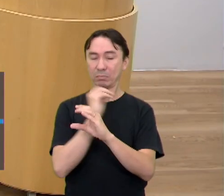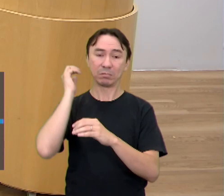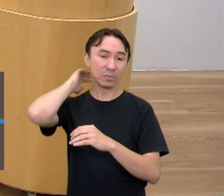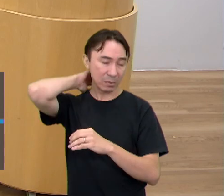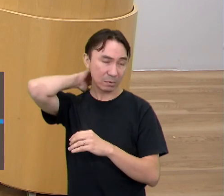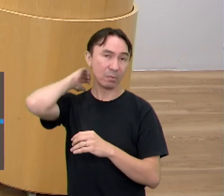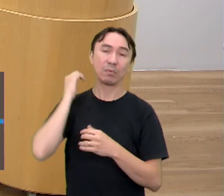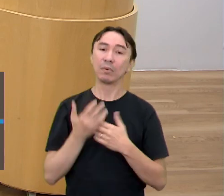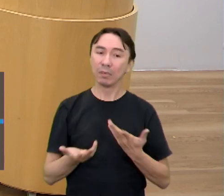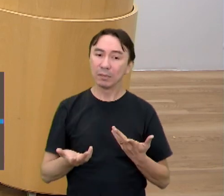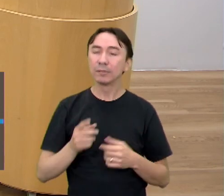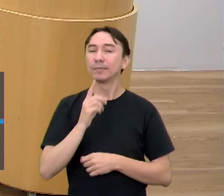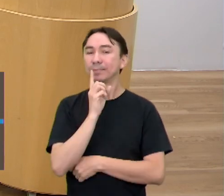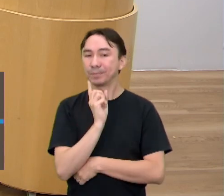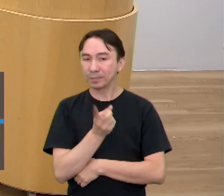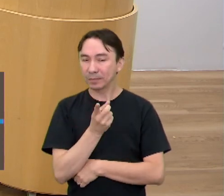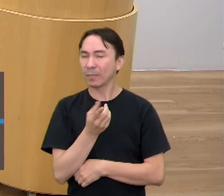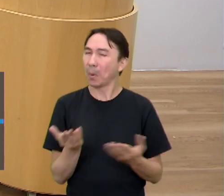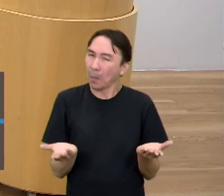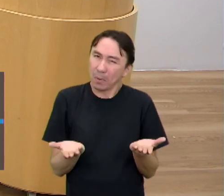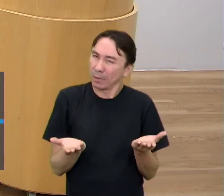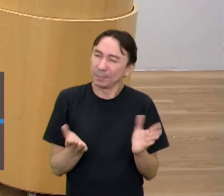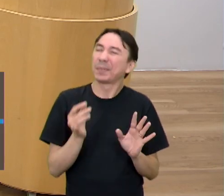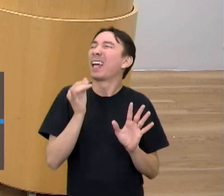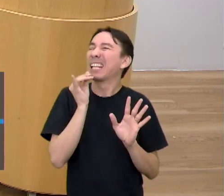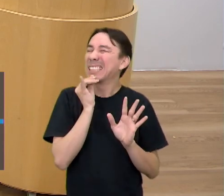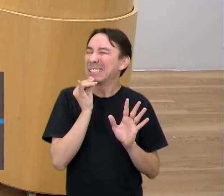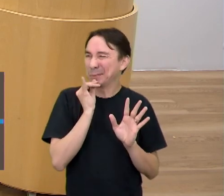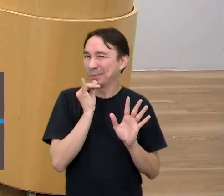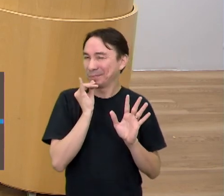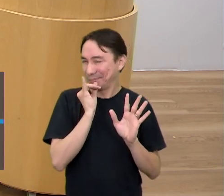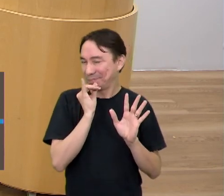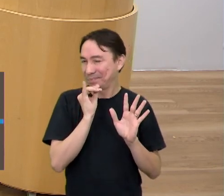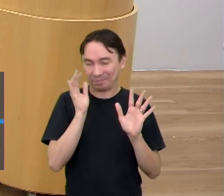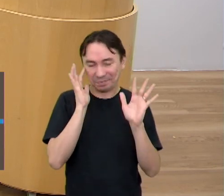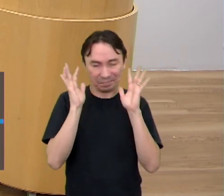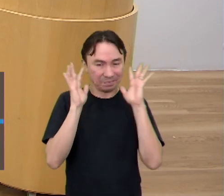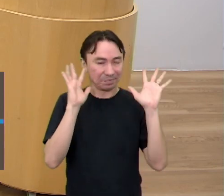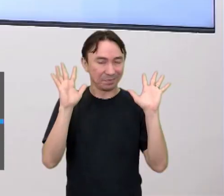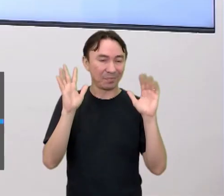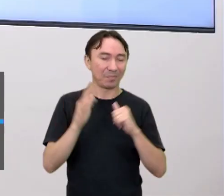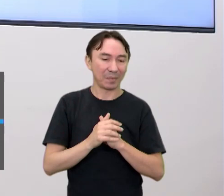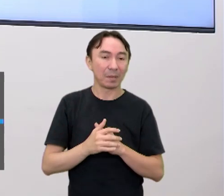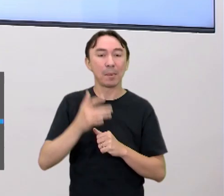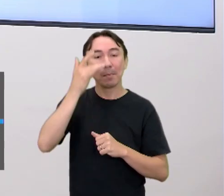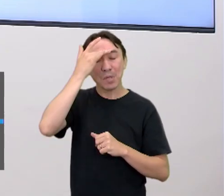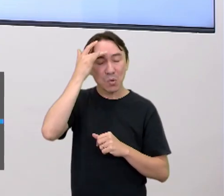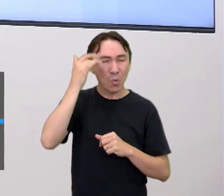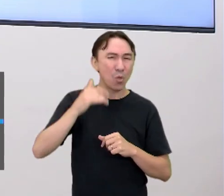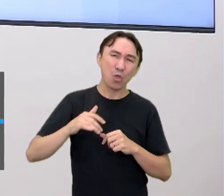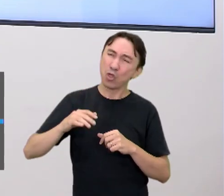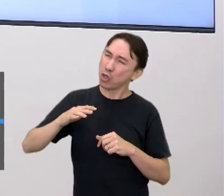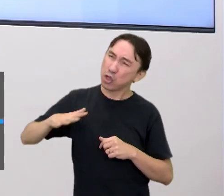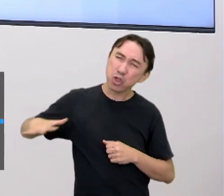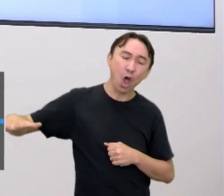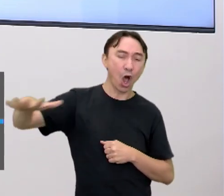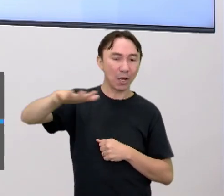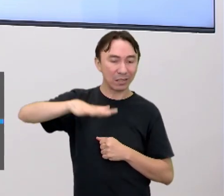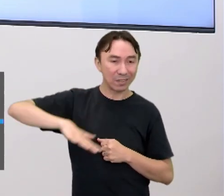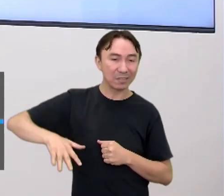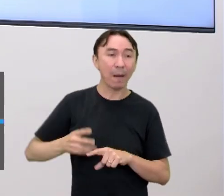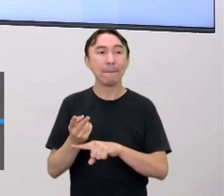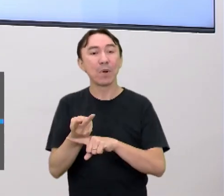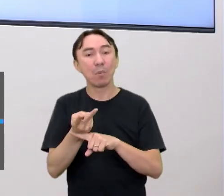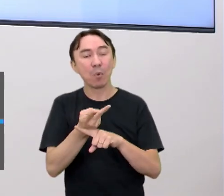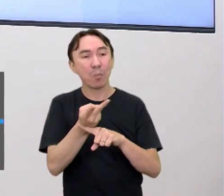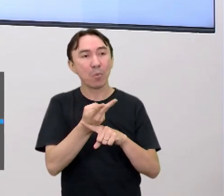que é? Vamos criar uma situação hipotética, né? Vamos imaginar que todas as pessoas que procuram emprego, tá,